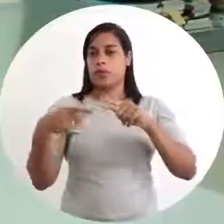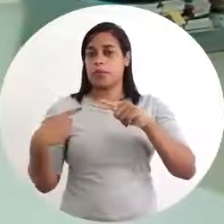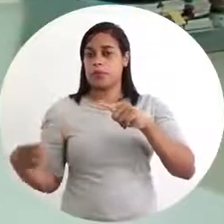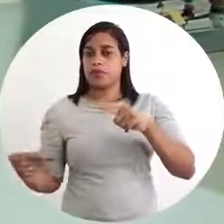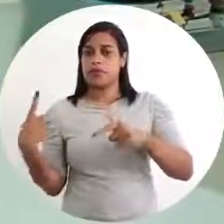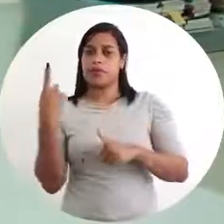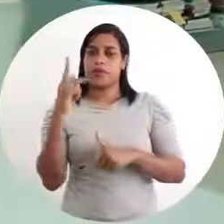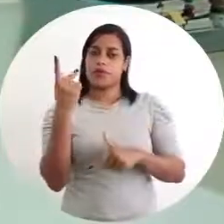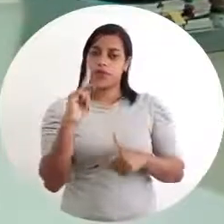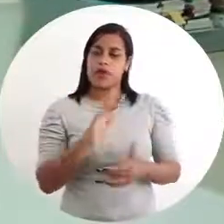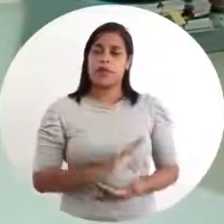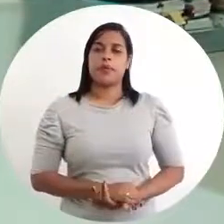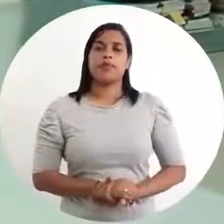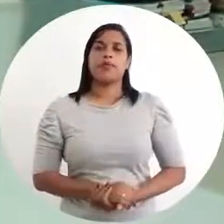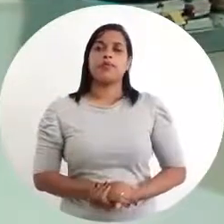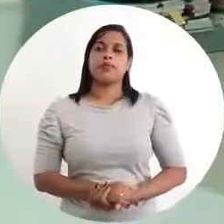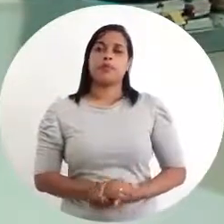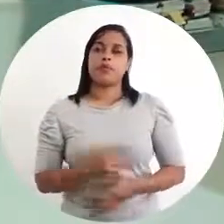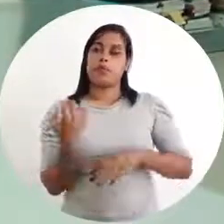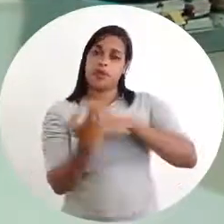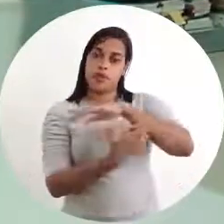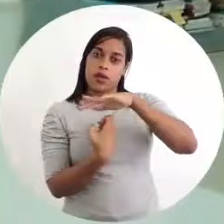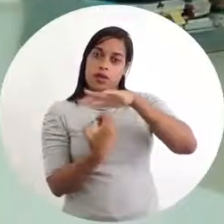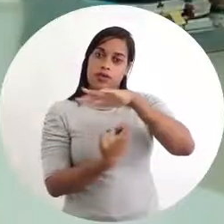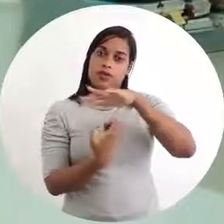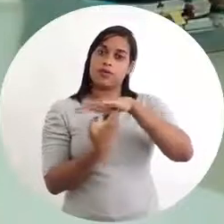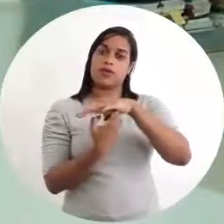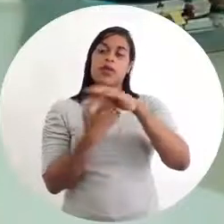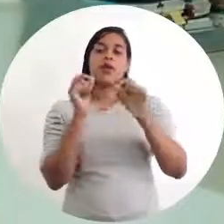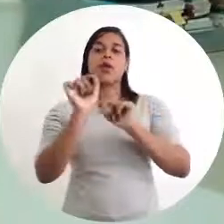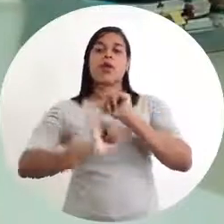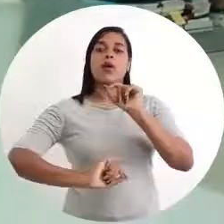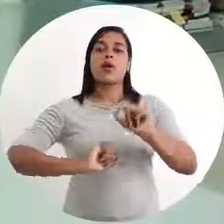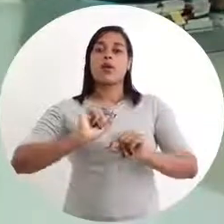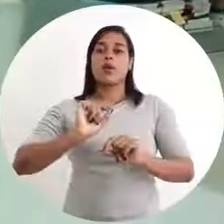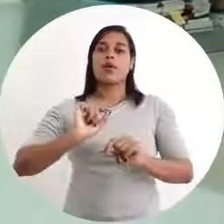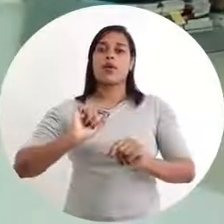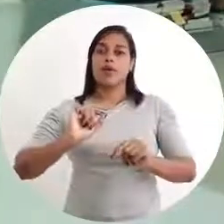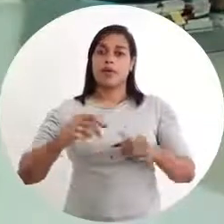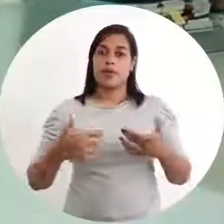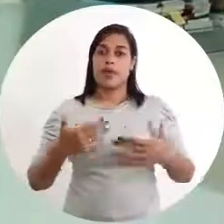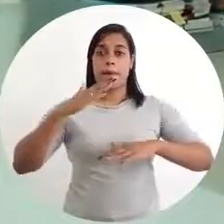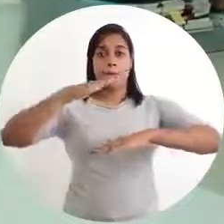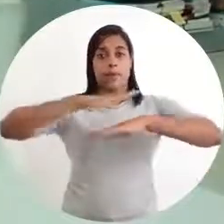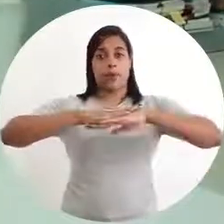para você. O empresário, ele é aquela figura que ele exerce